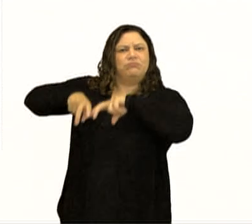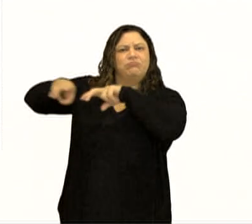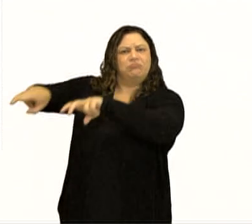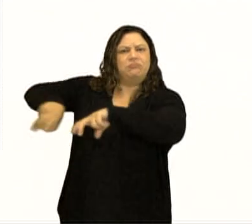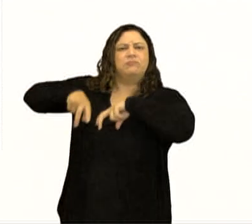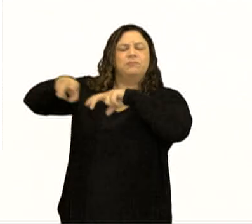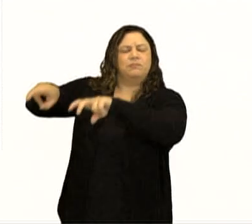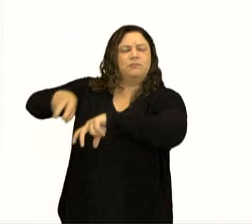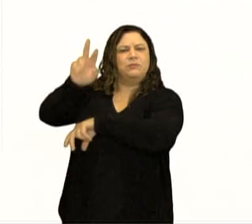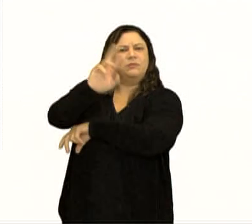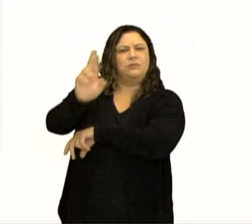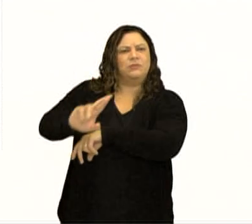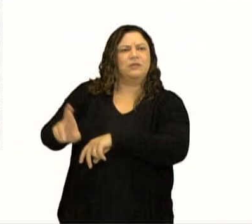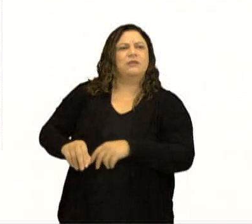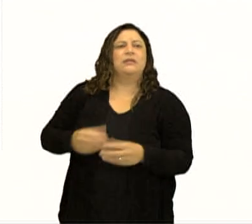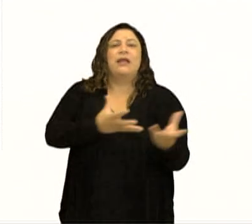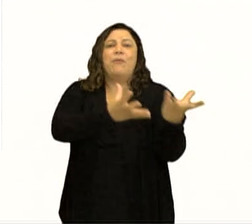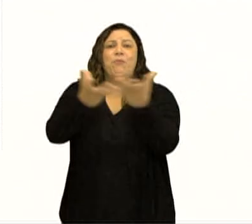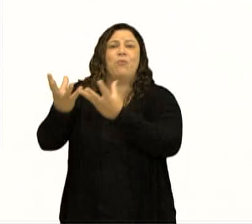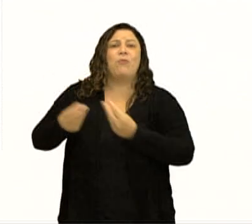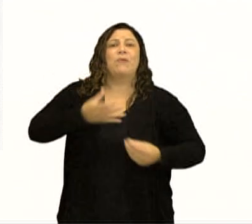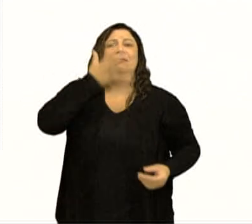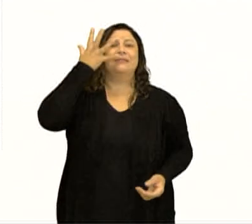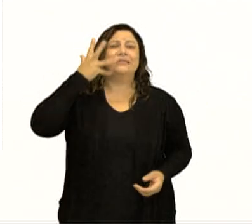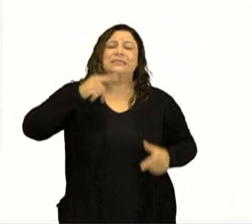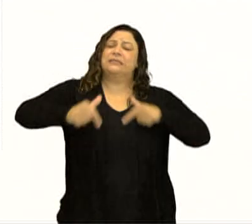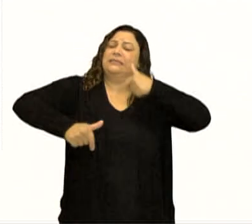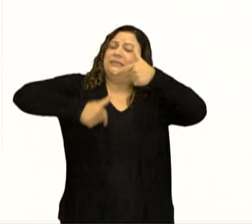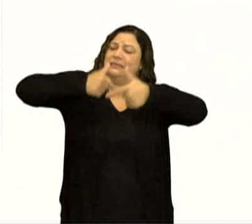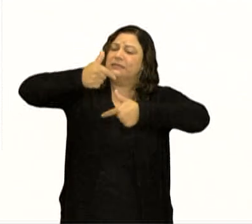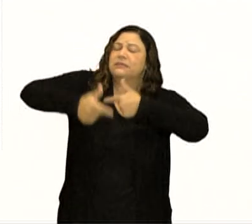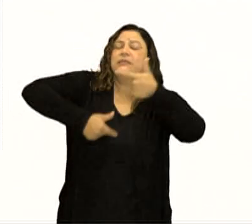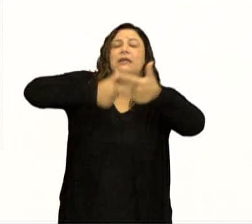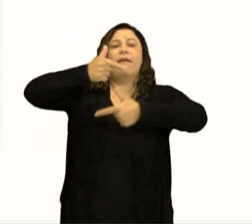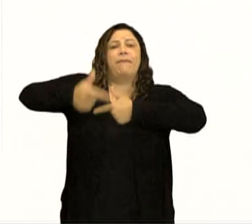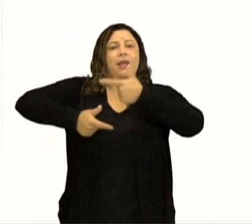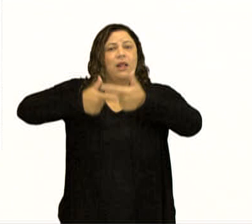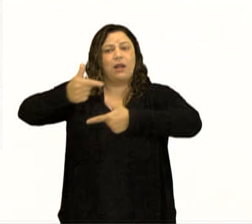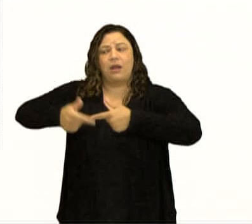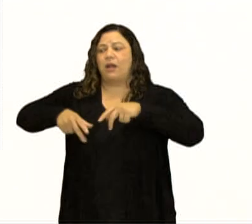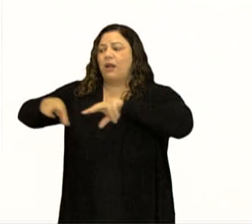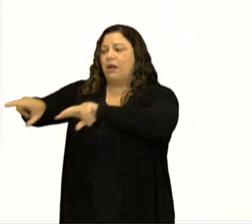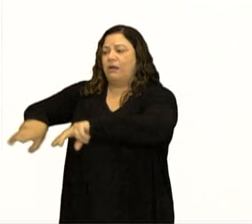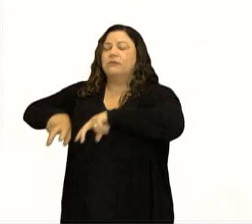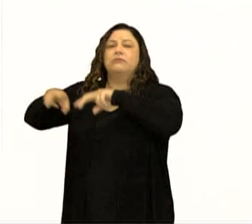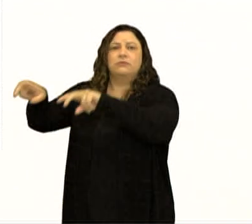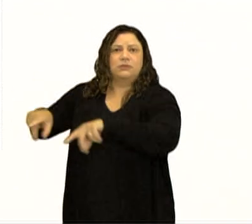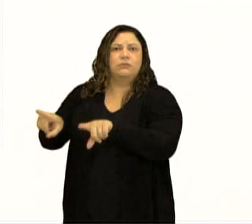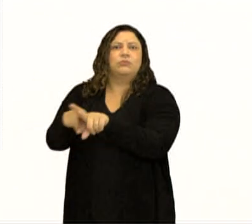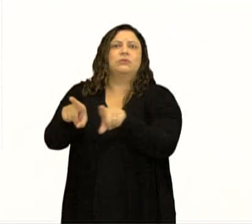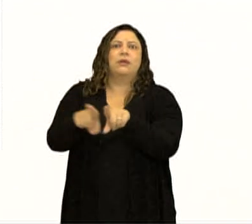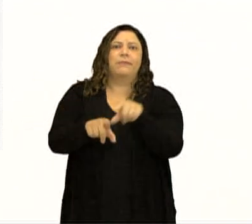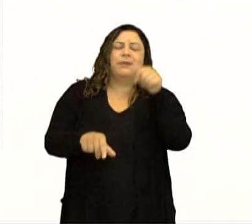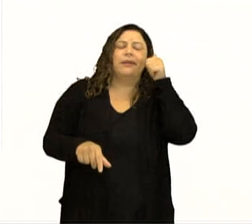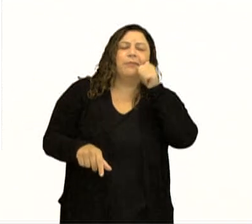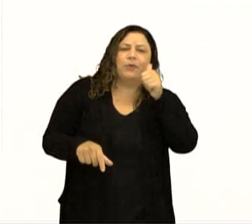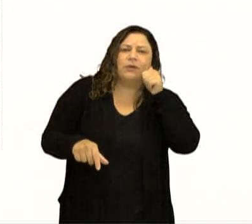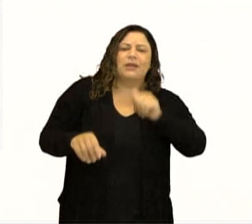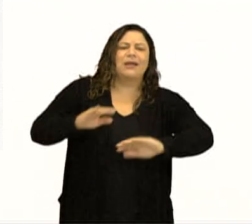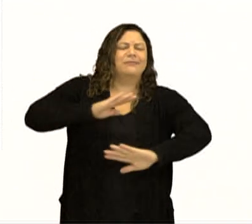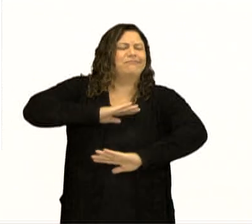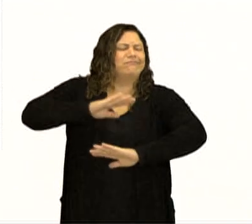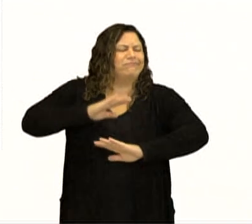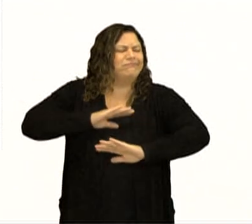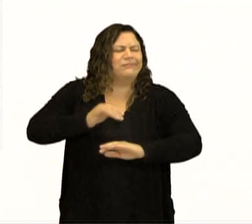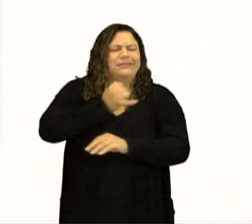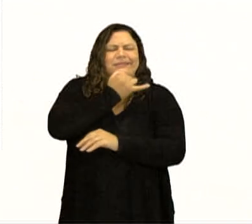Rússia. Muitas crianças, as crianças trabalhavam no campo também, mulheres, e uma situação,